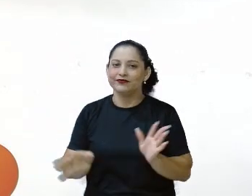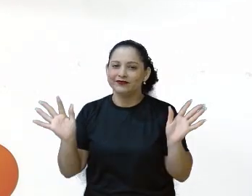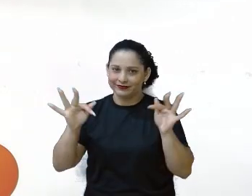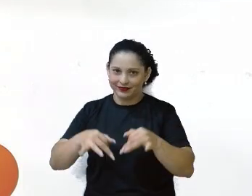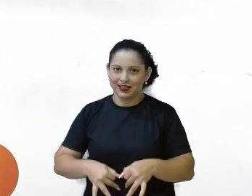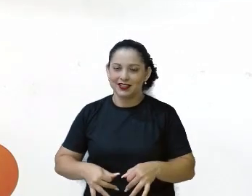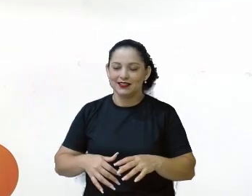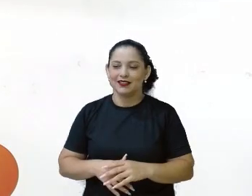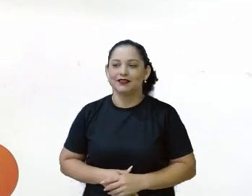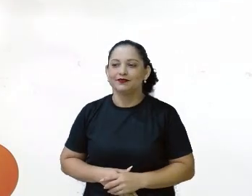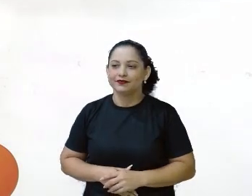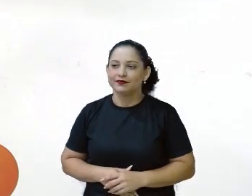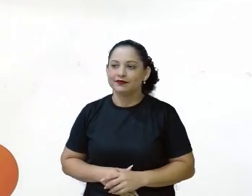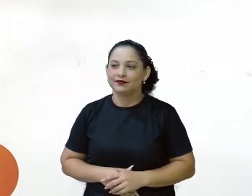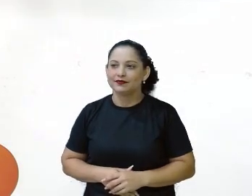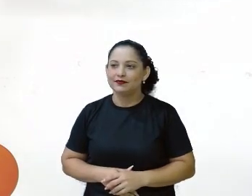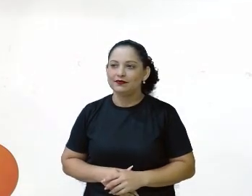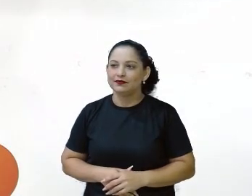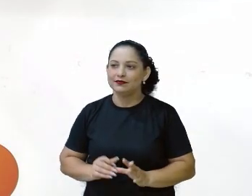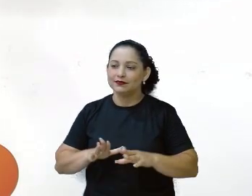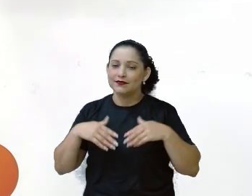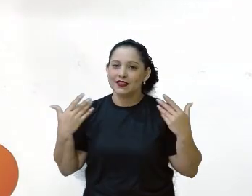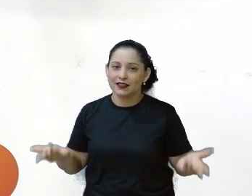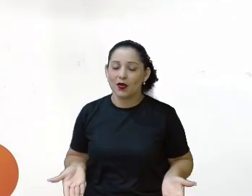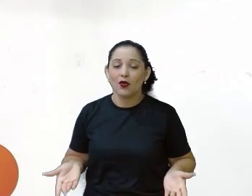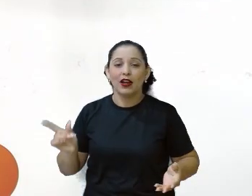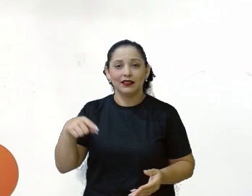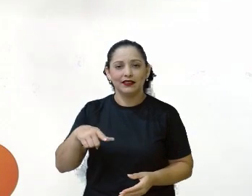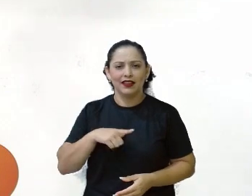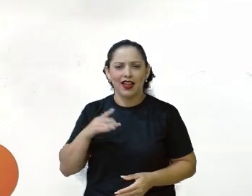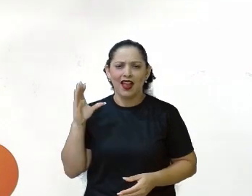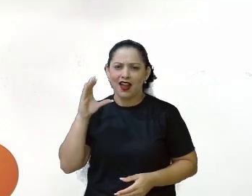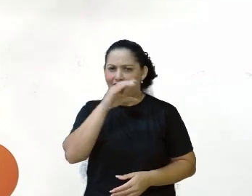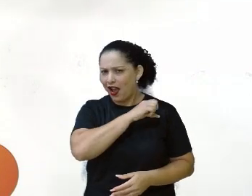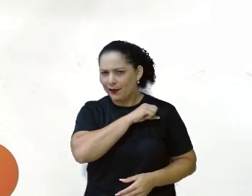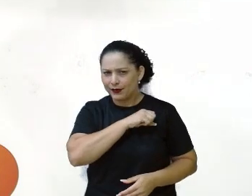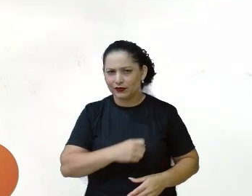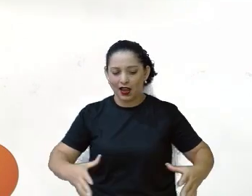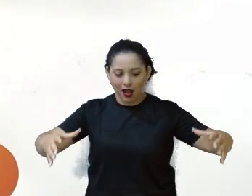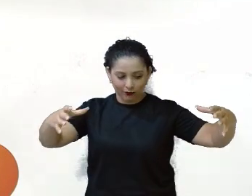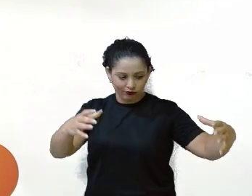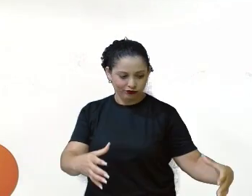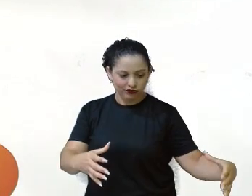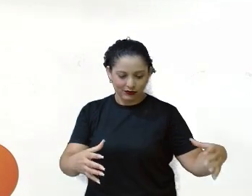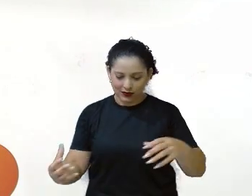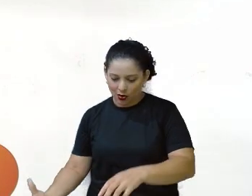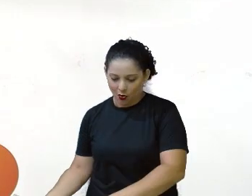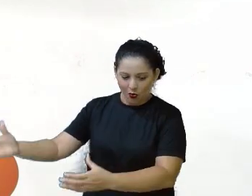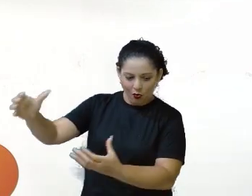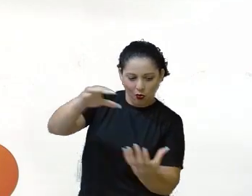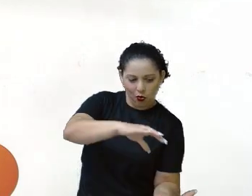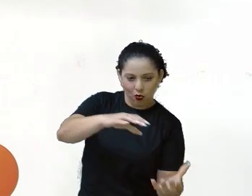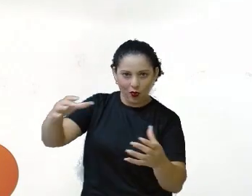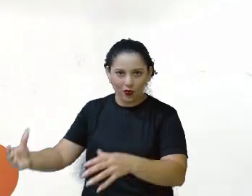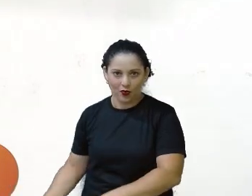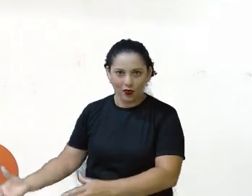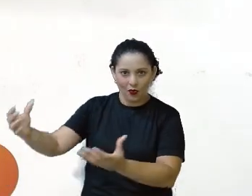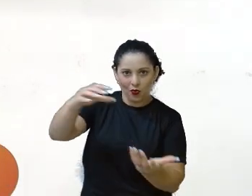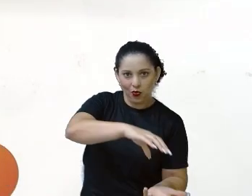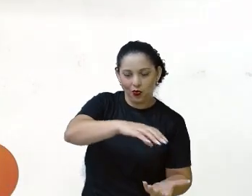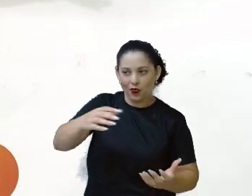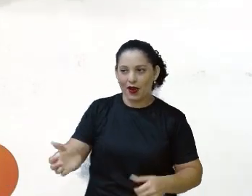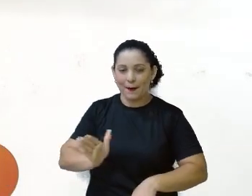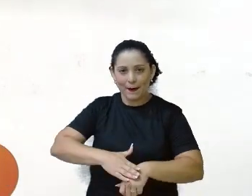tá? Bom, para eu encher com mais rapidez essa piscina, eu preciso